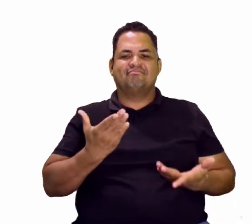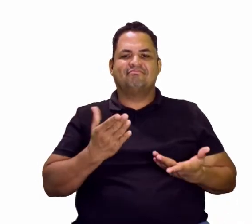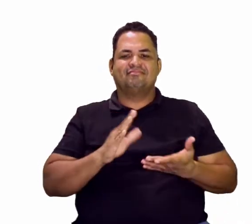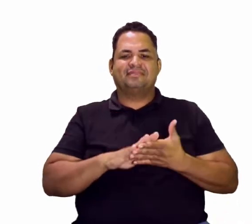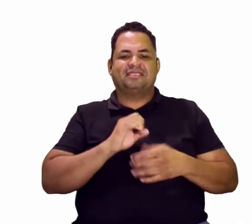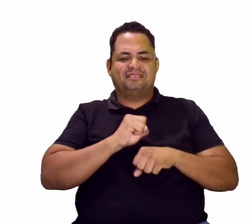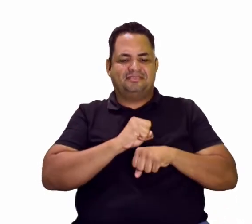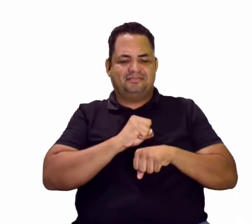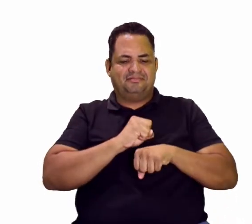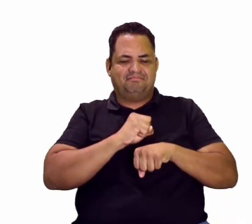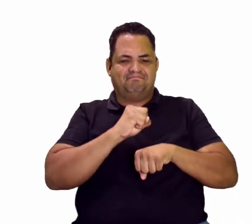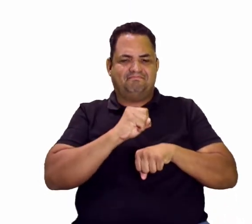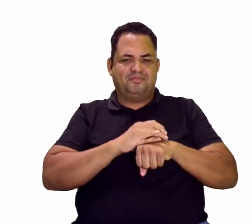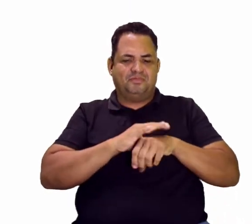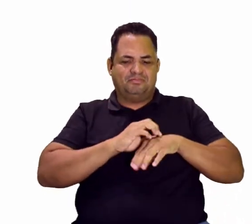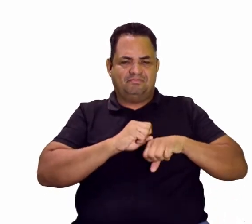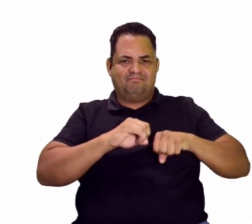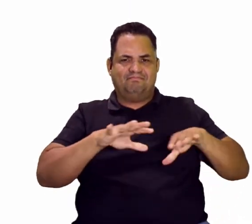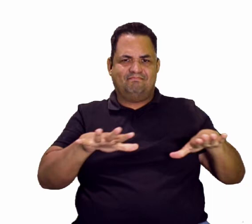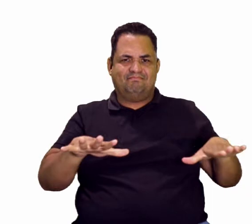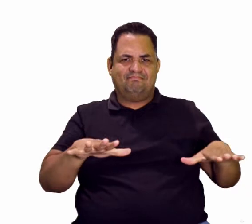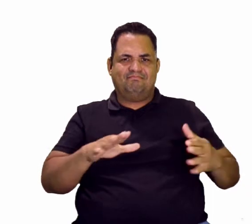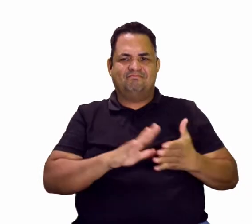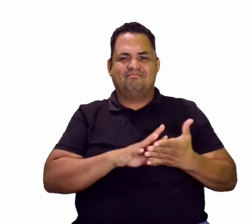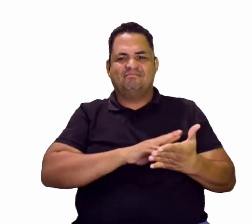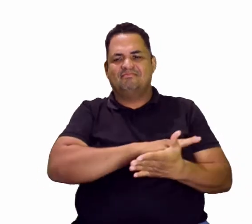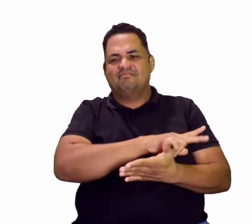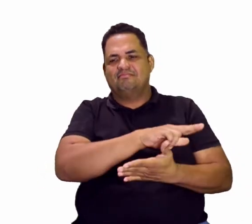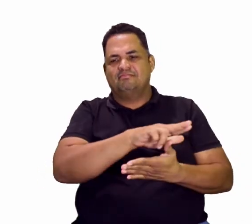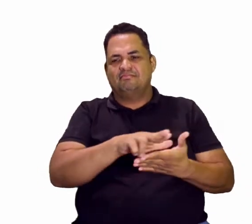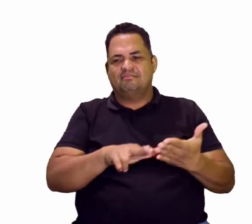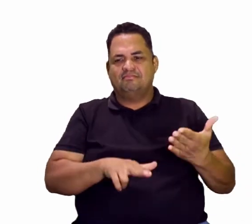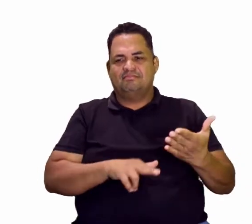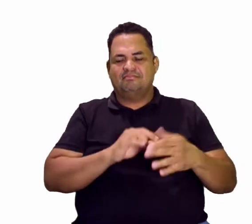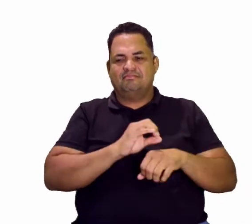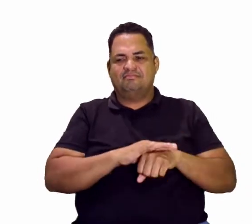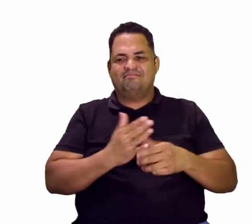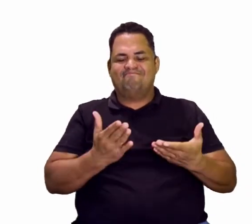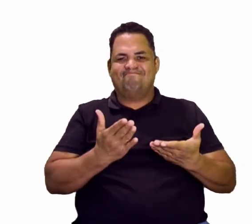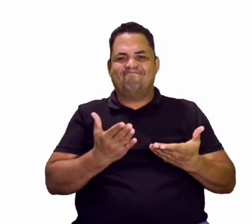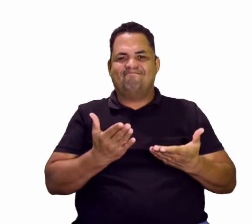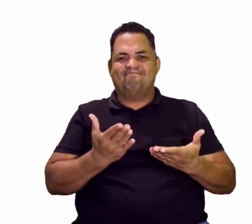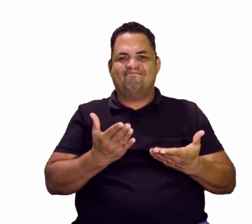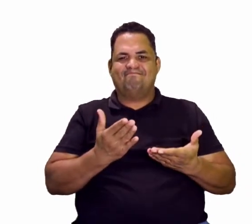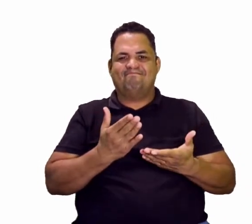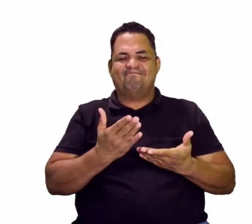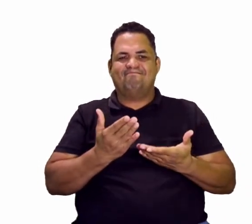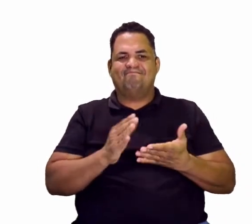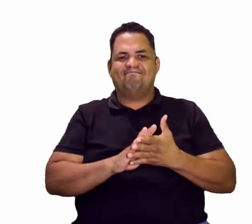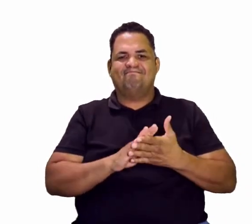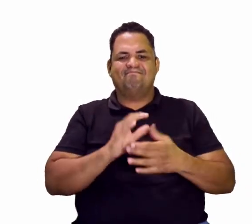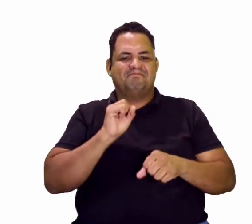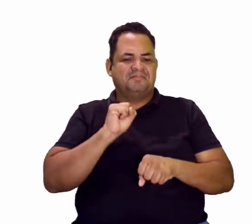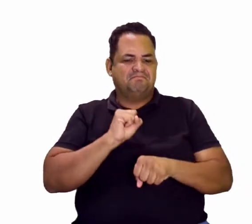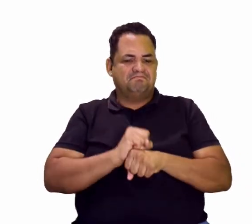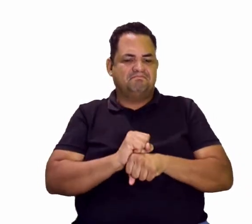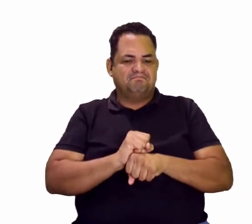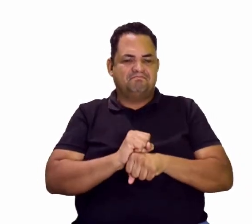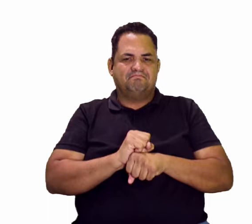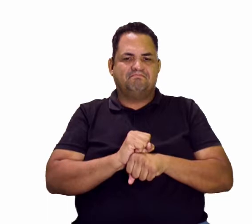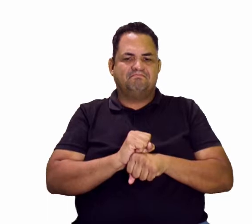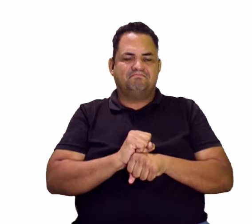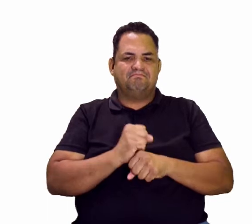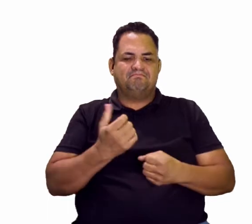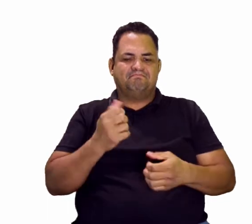são esses? Causam muitas situações e são os que parasitam, né?